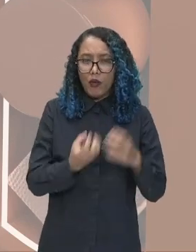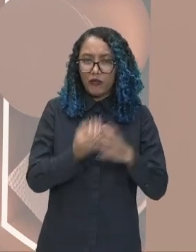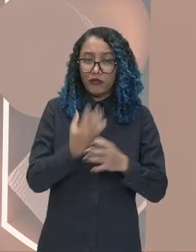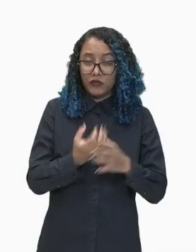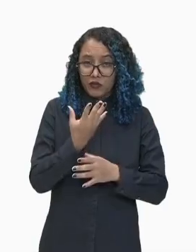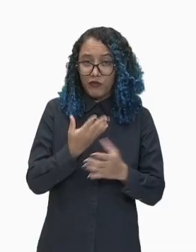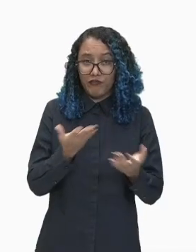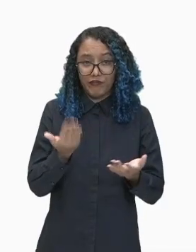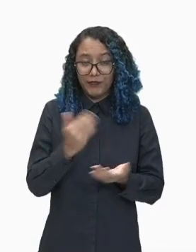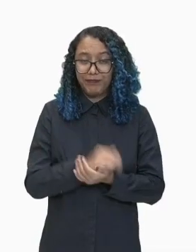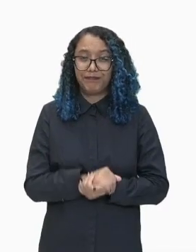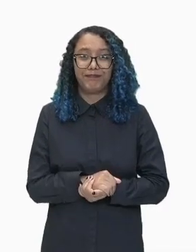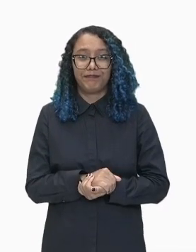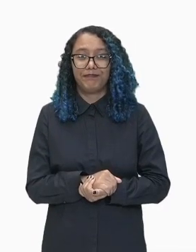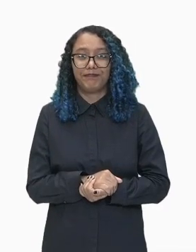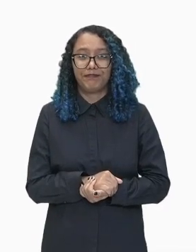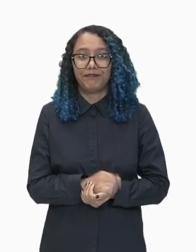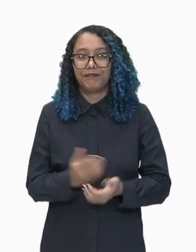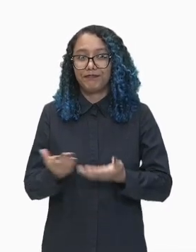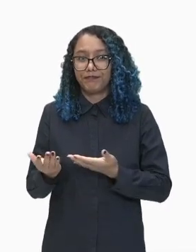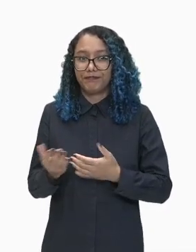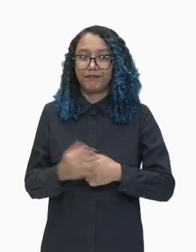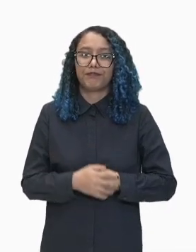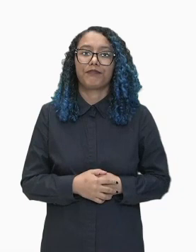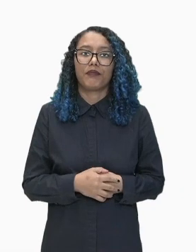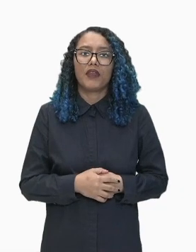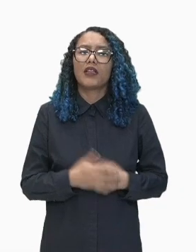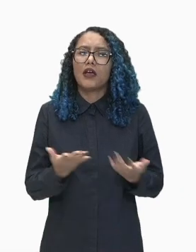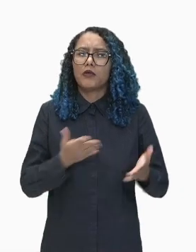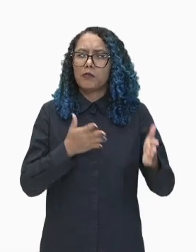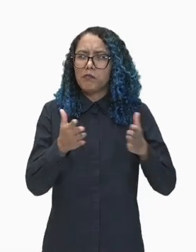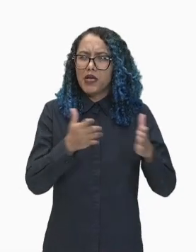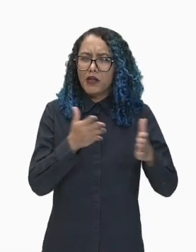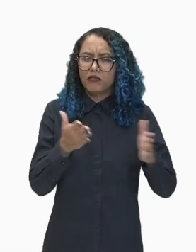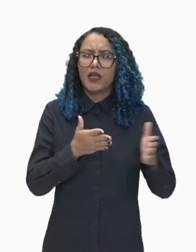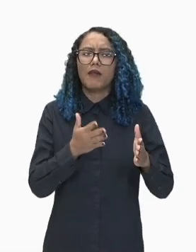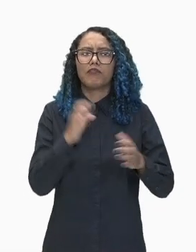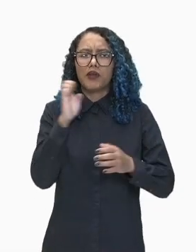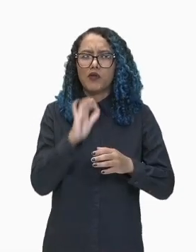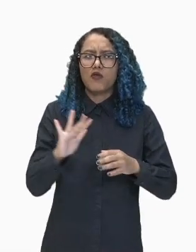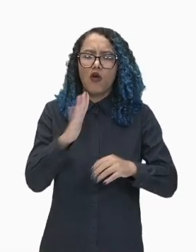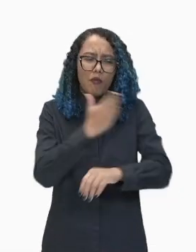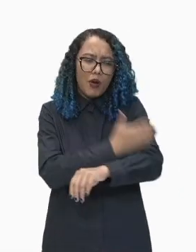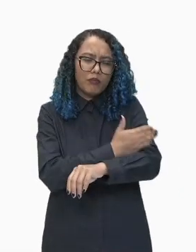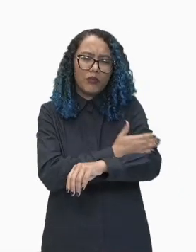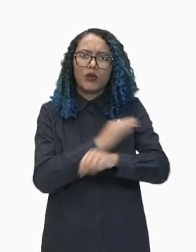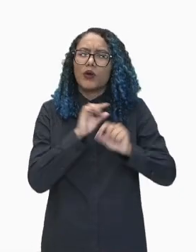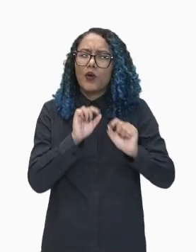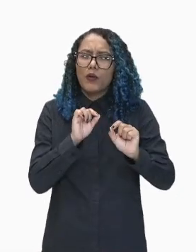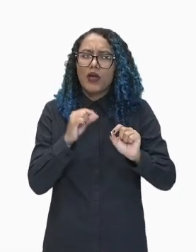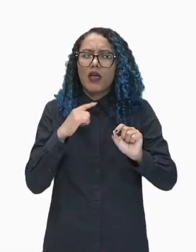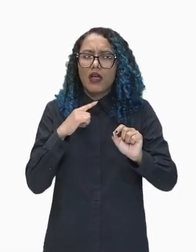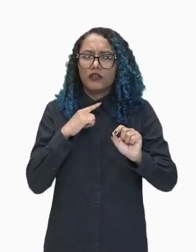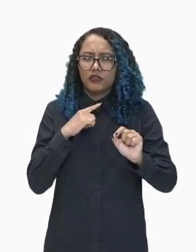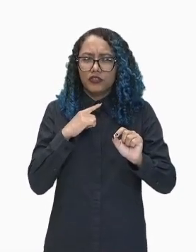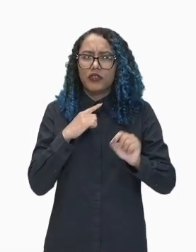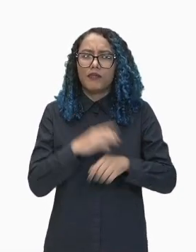lá? Então, durante o período da Europa medieval, predominava a produção